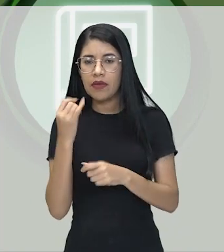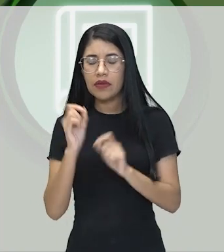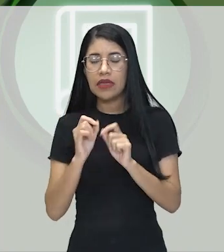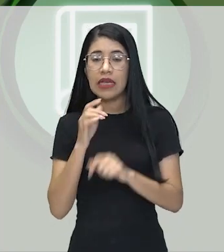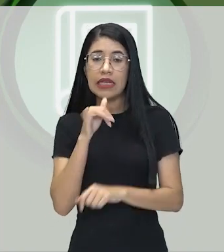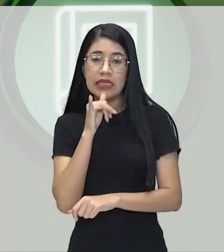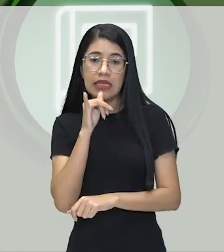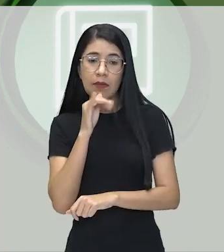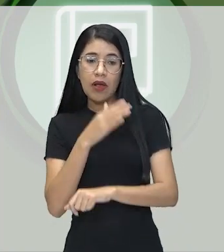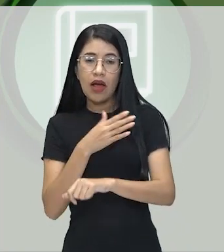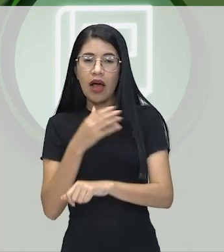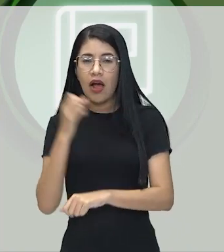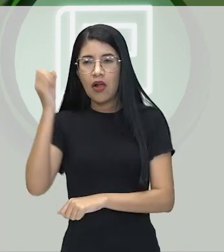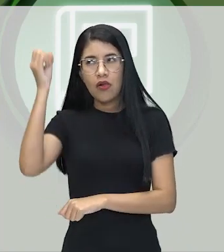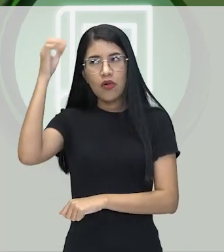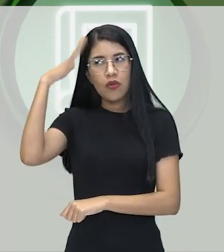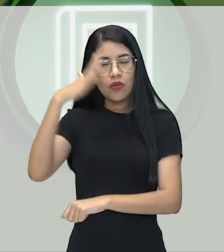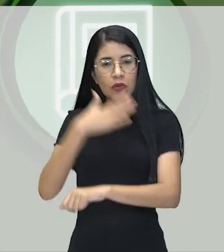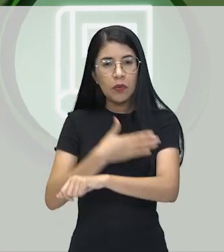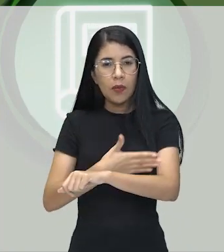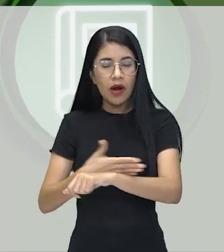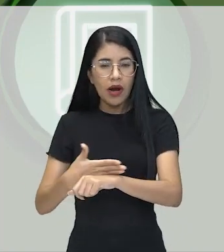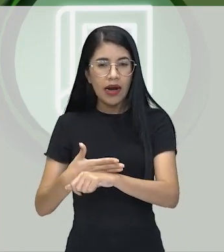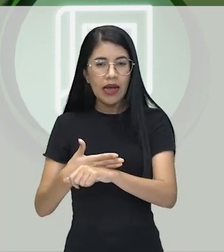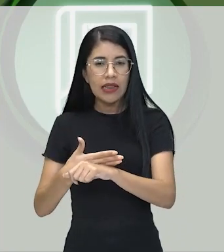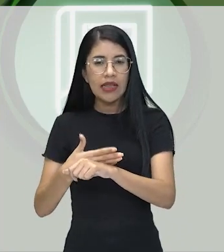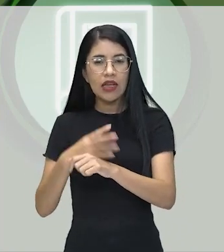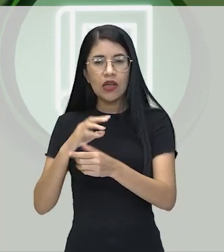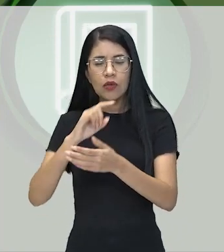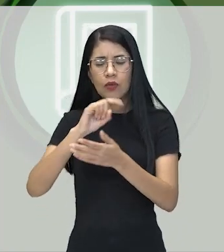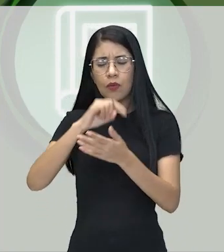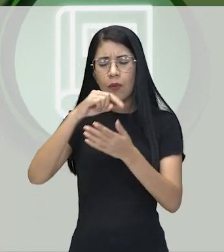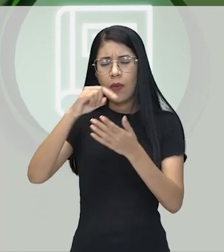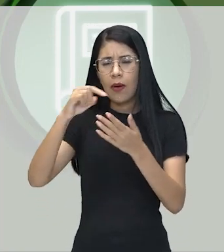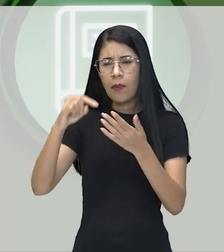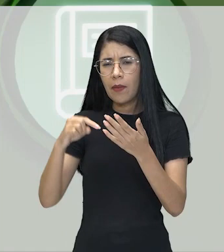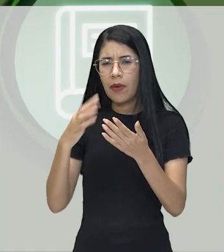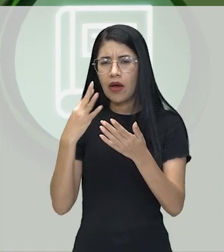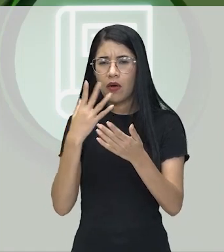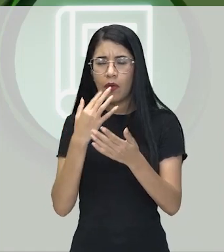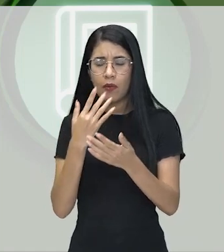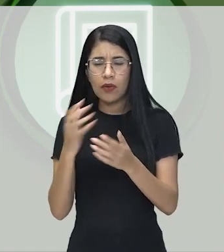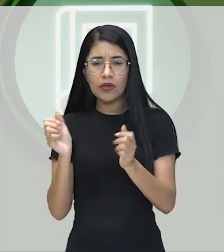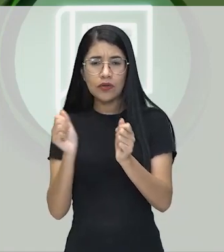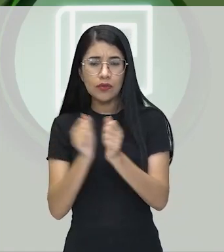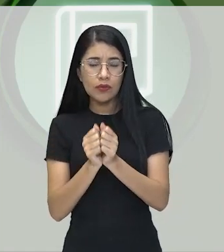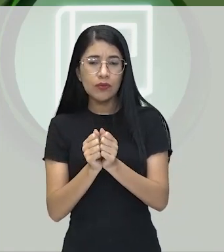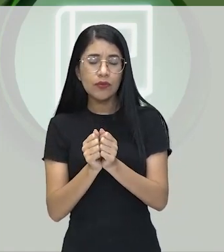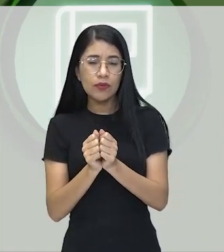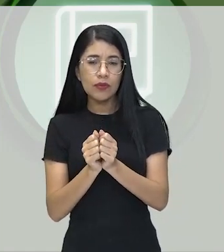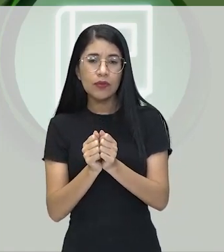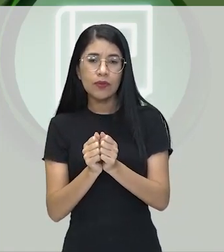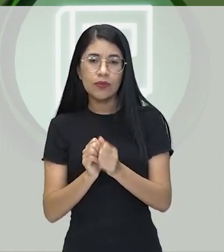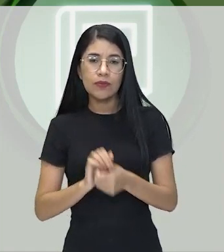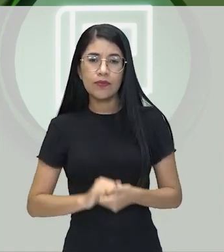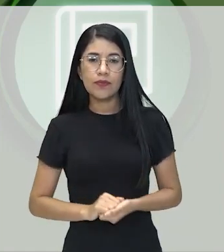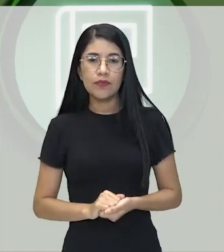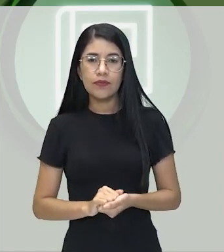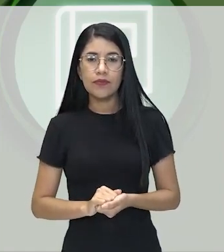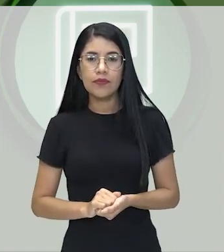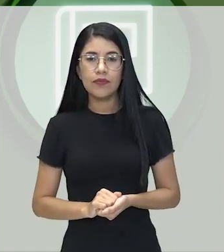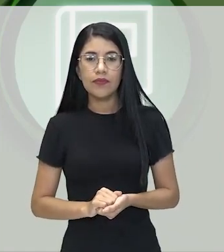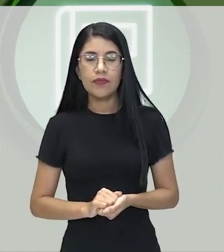branca porque ela é a soma de todas as cores, tá? Então, uma luz branca é a soma de todas as